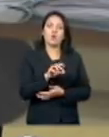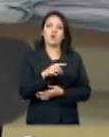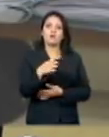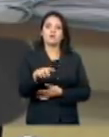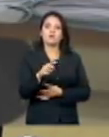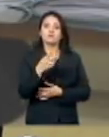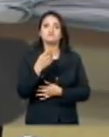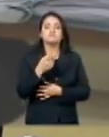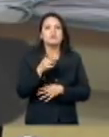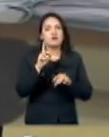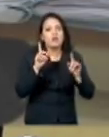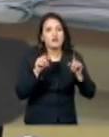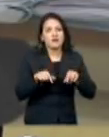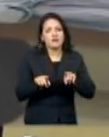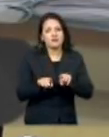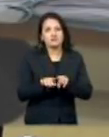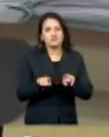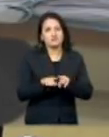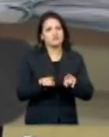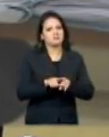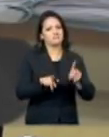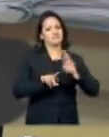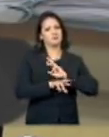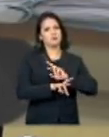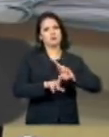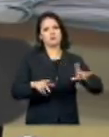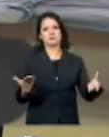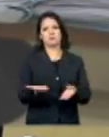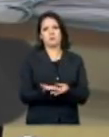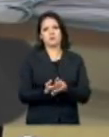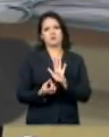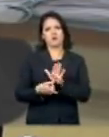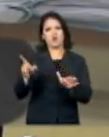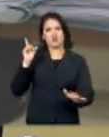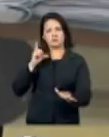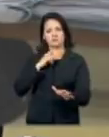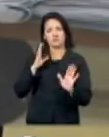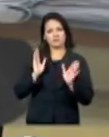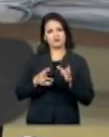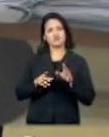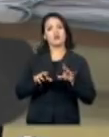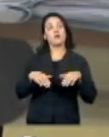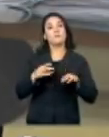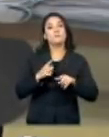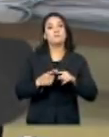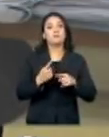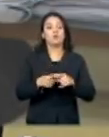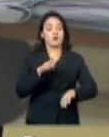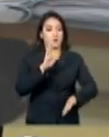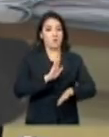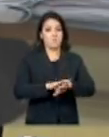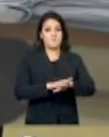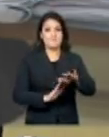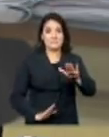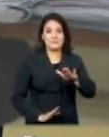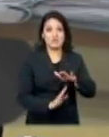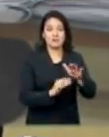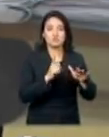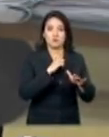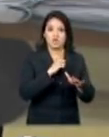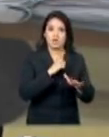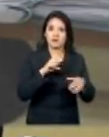em diversos precedentes do stf no sentido de que o prazo decadencial do artigo 54 da lei 9.784